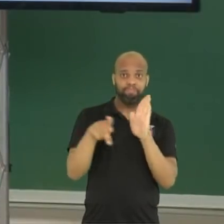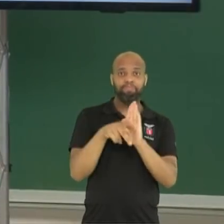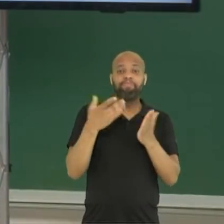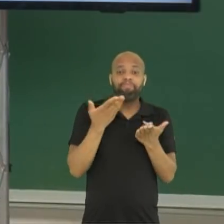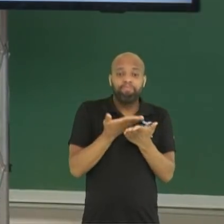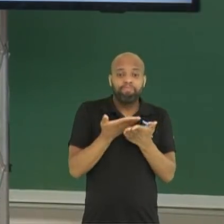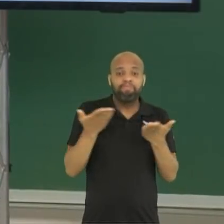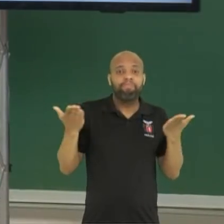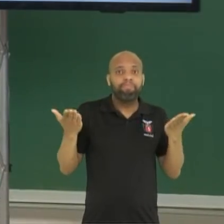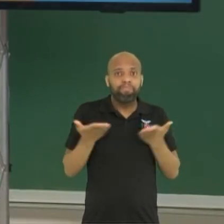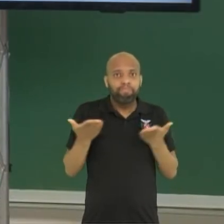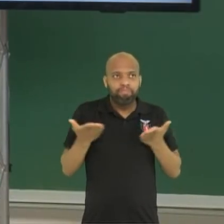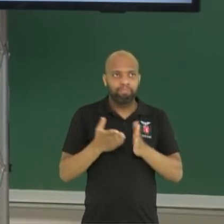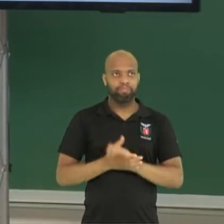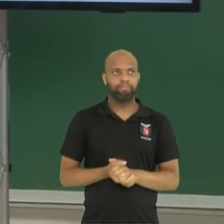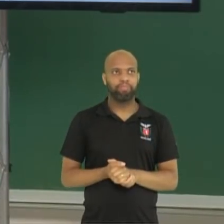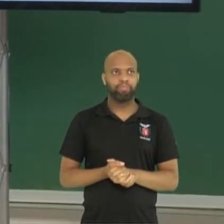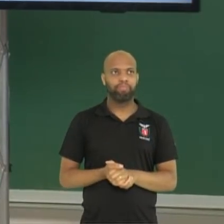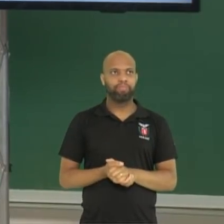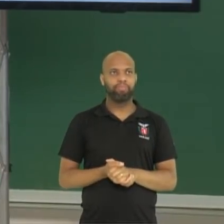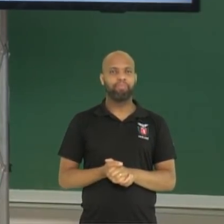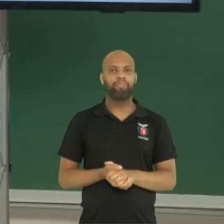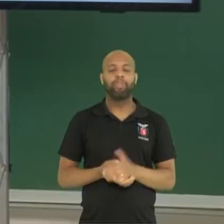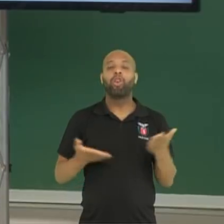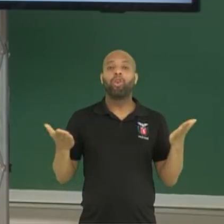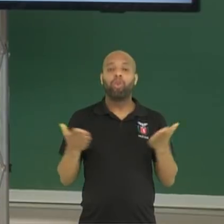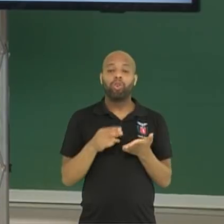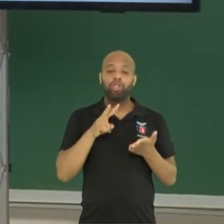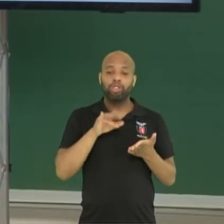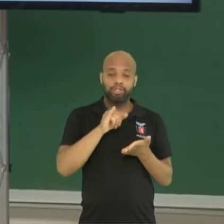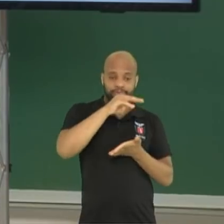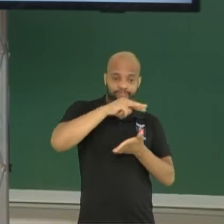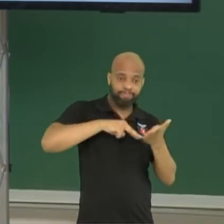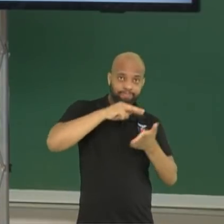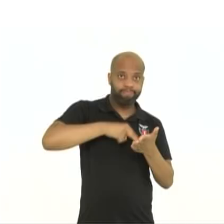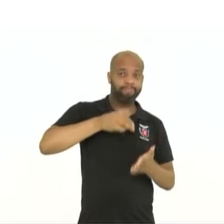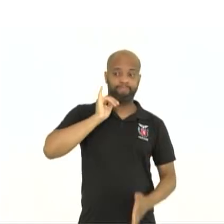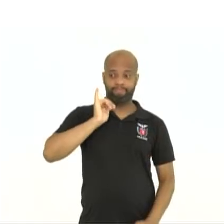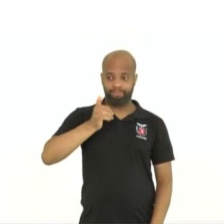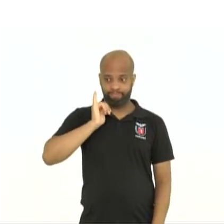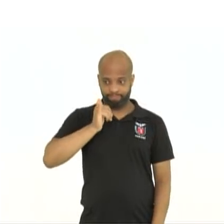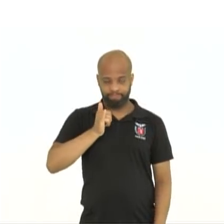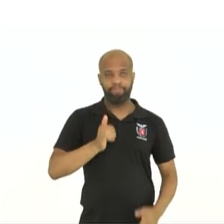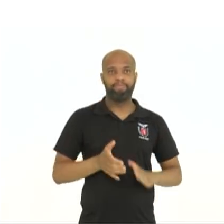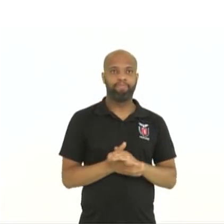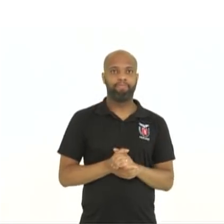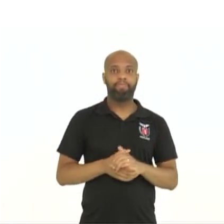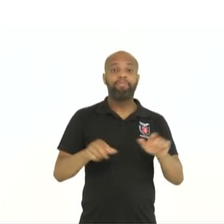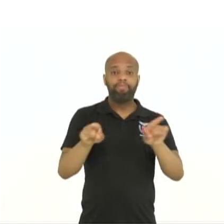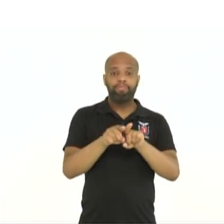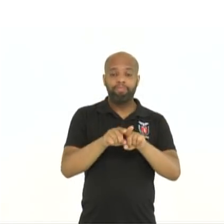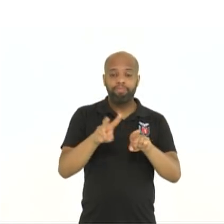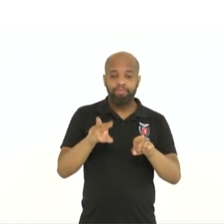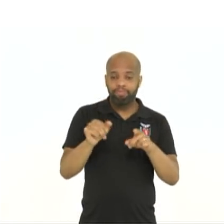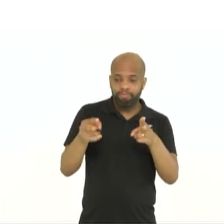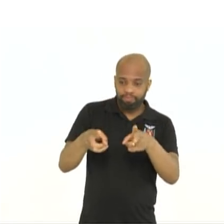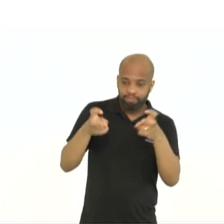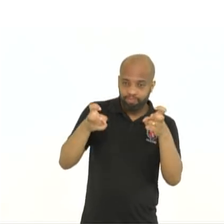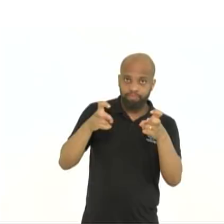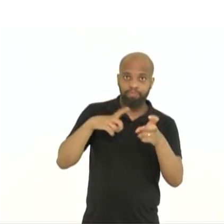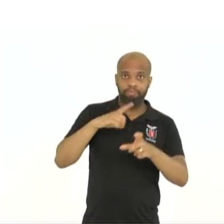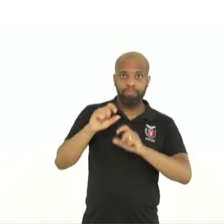aqui. Vamos lá? Então nós vamos ler o conto, tá? Vamos reconhecer